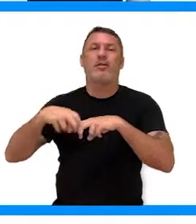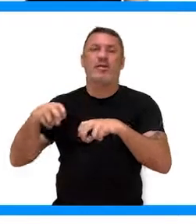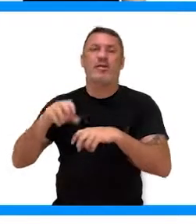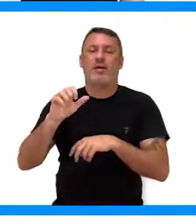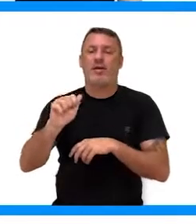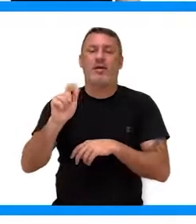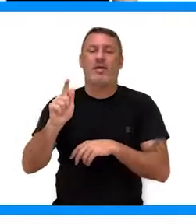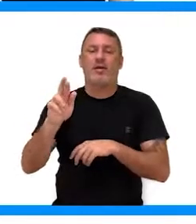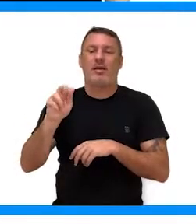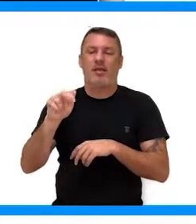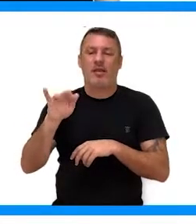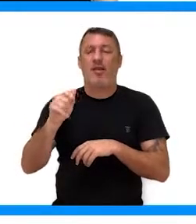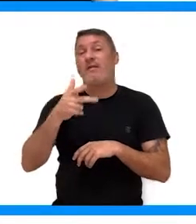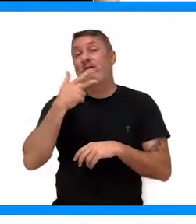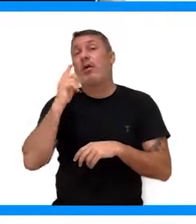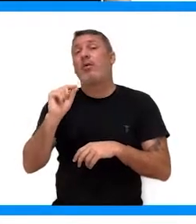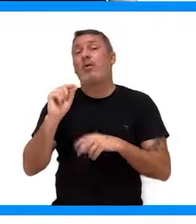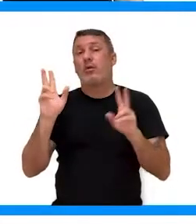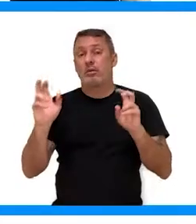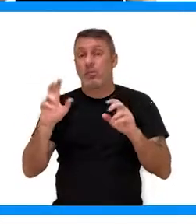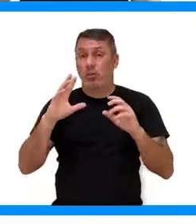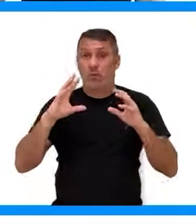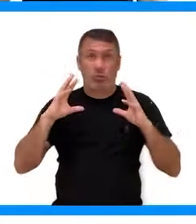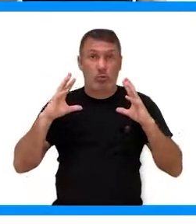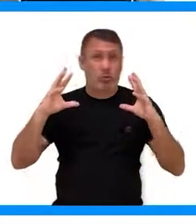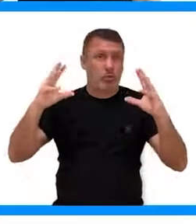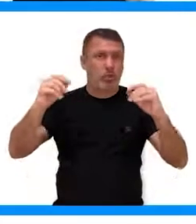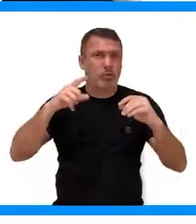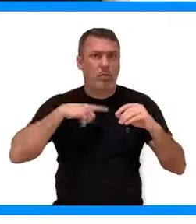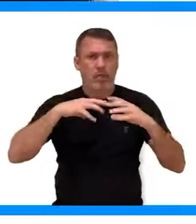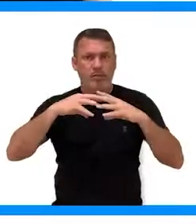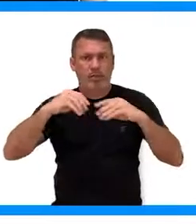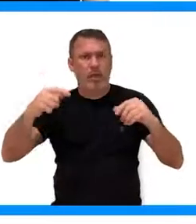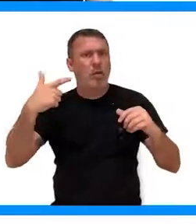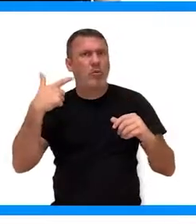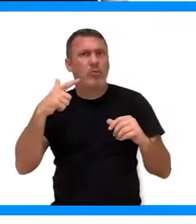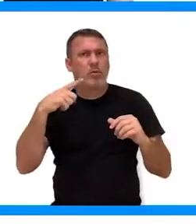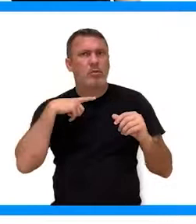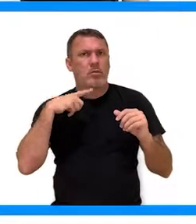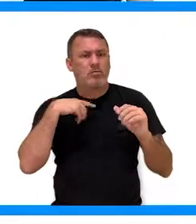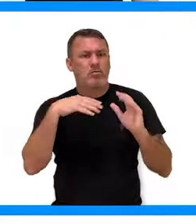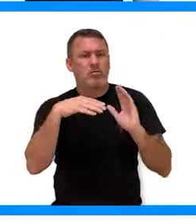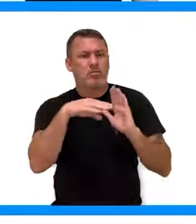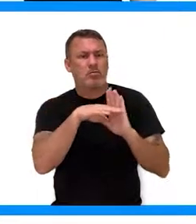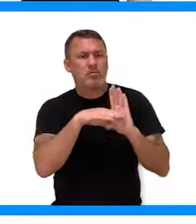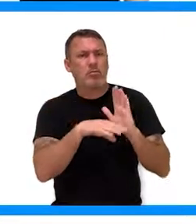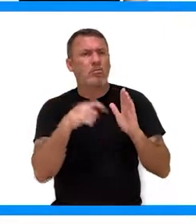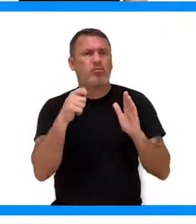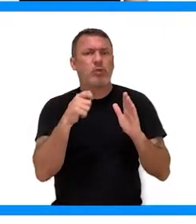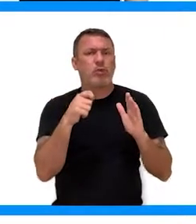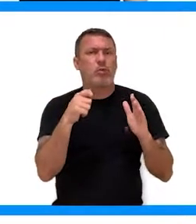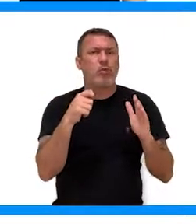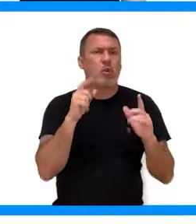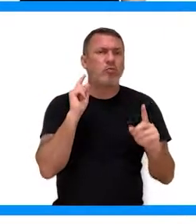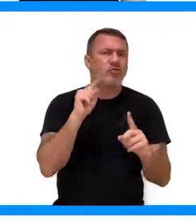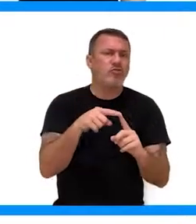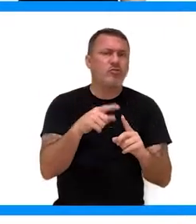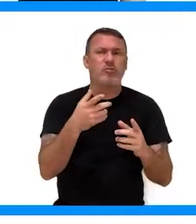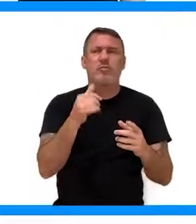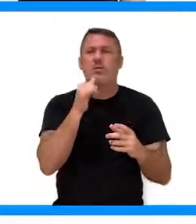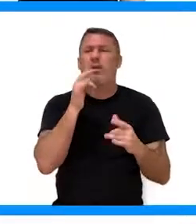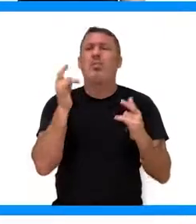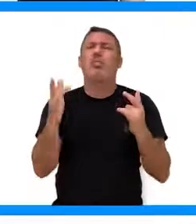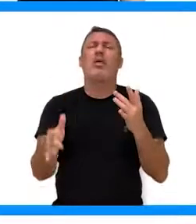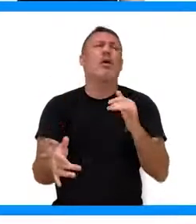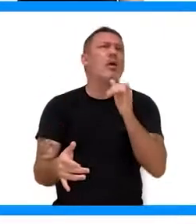agrária, ou seja, todas as terras que não estão cumprindo aí, claro, com o seu objetivo